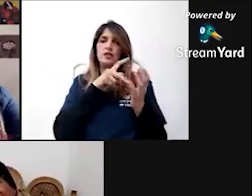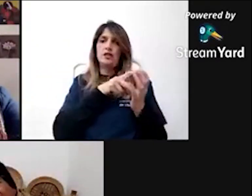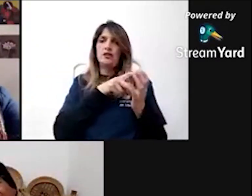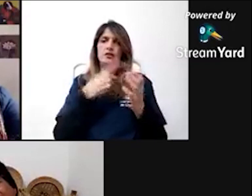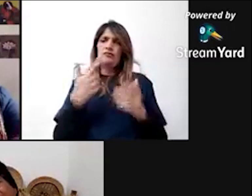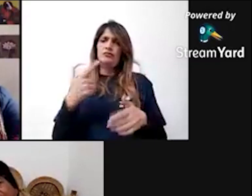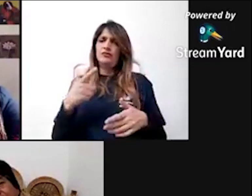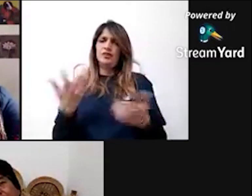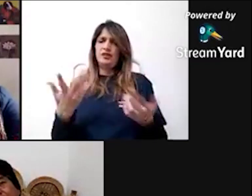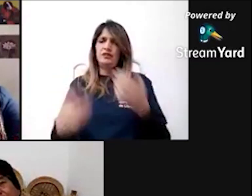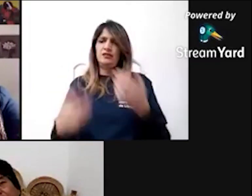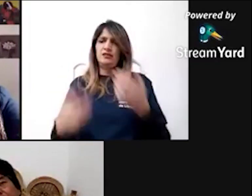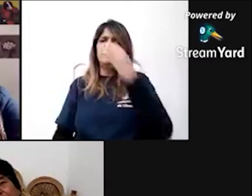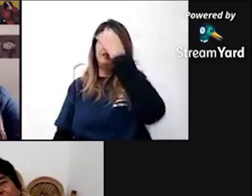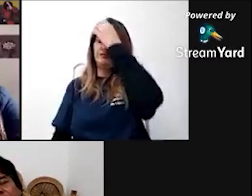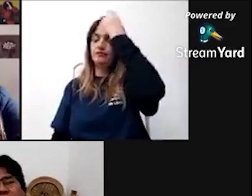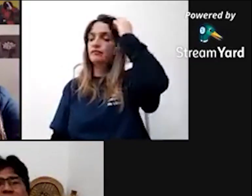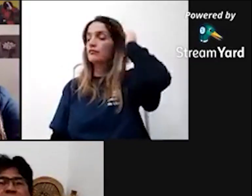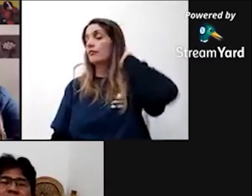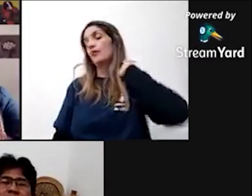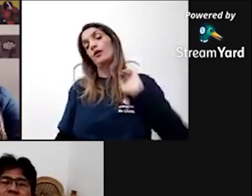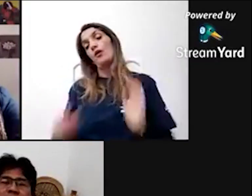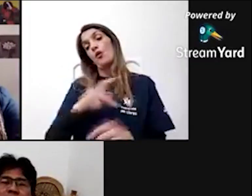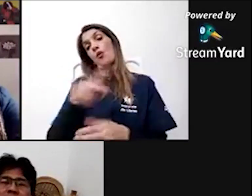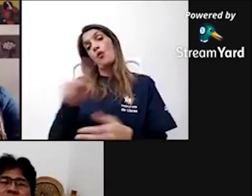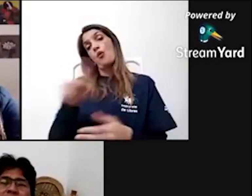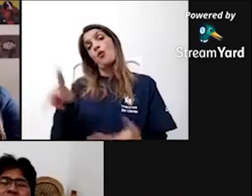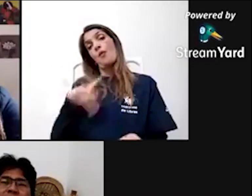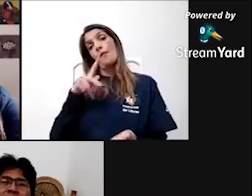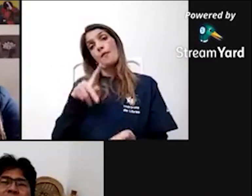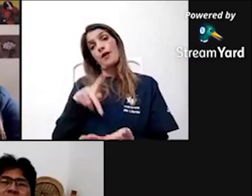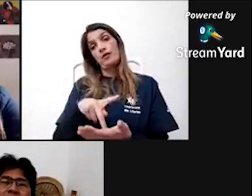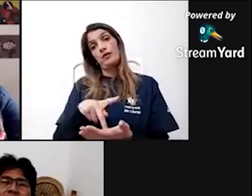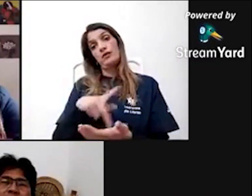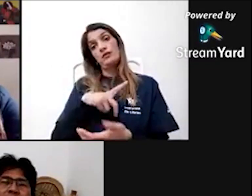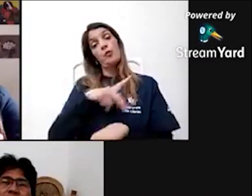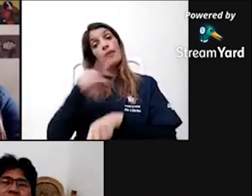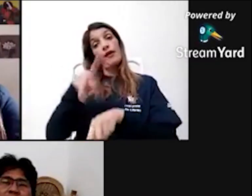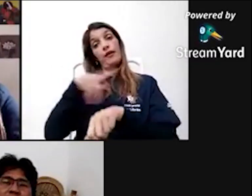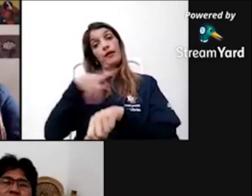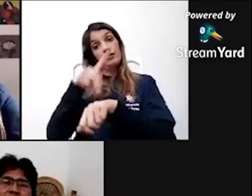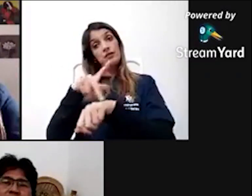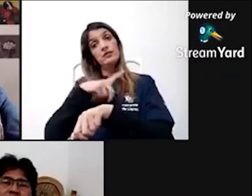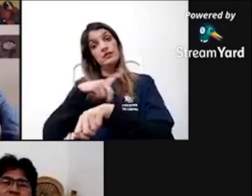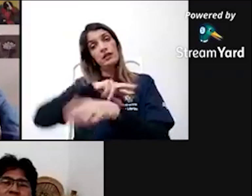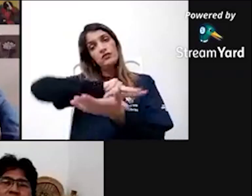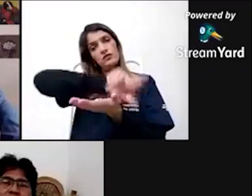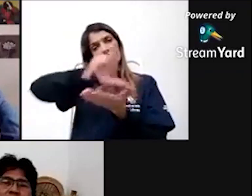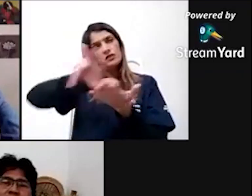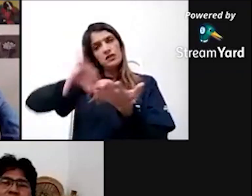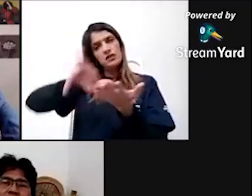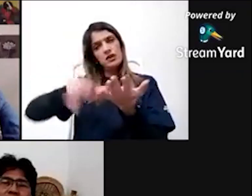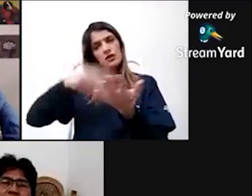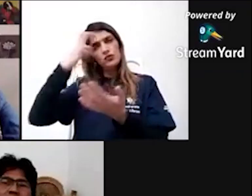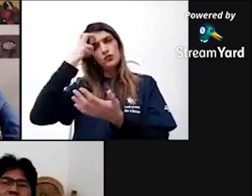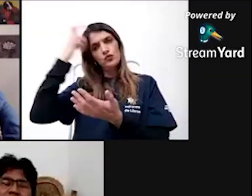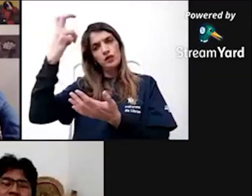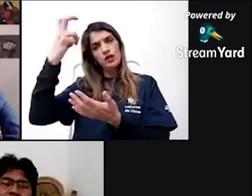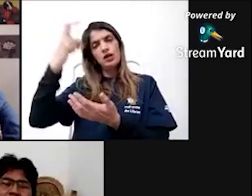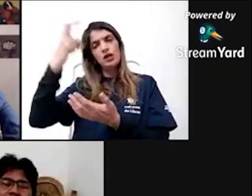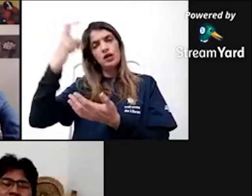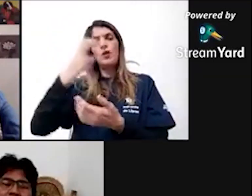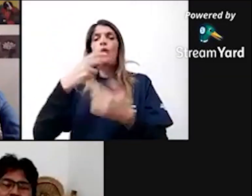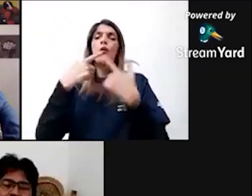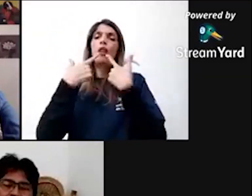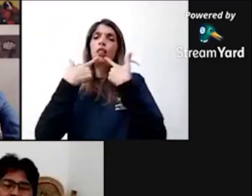tratando de um país que tem essa diversidade cultural que nós temos, essa diversidade linguística